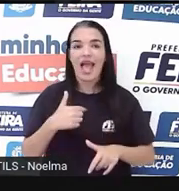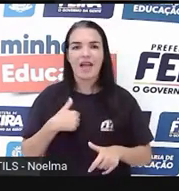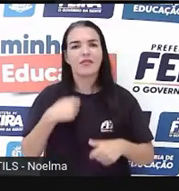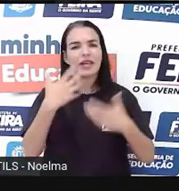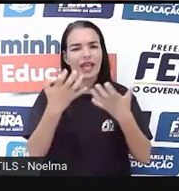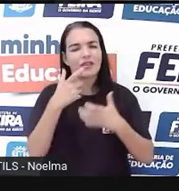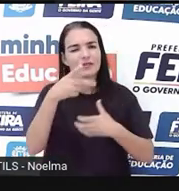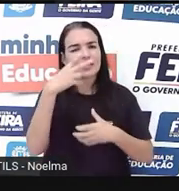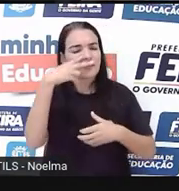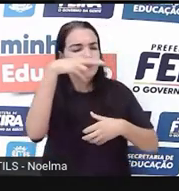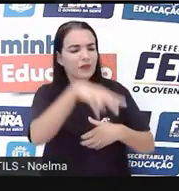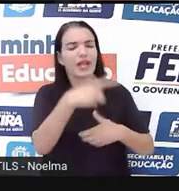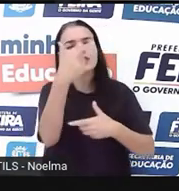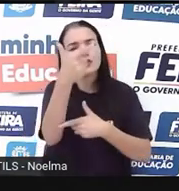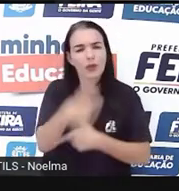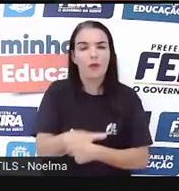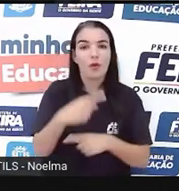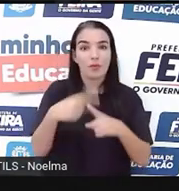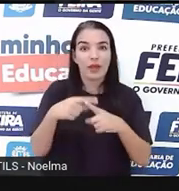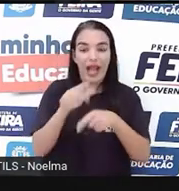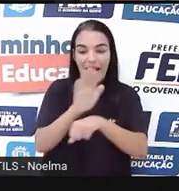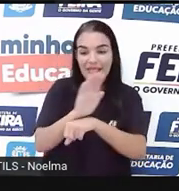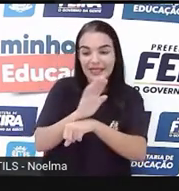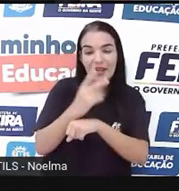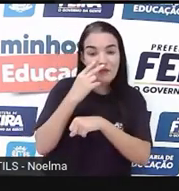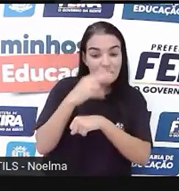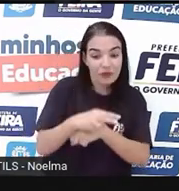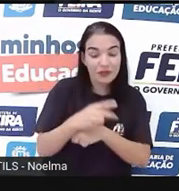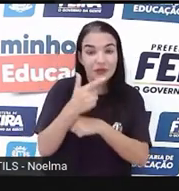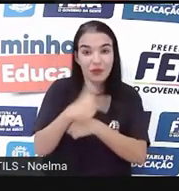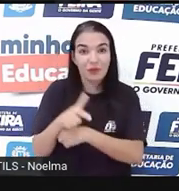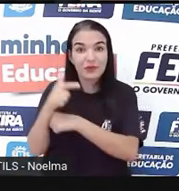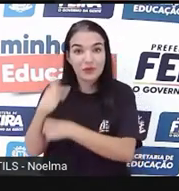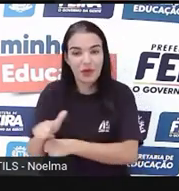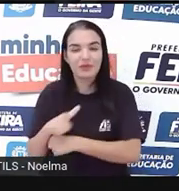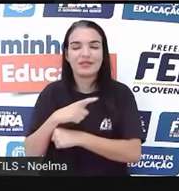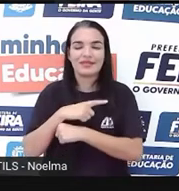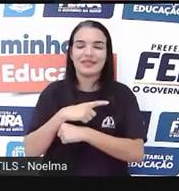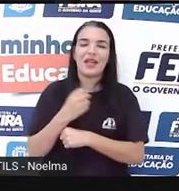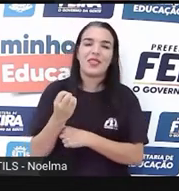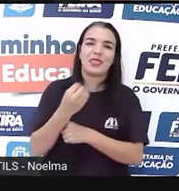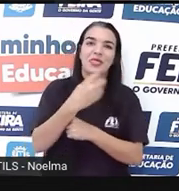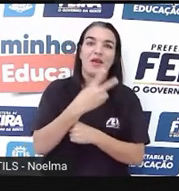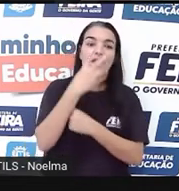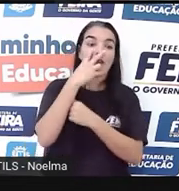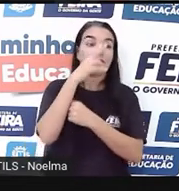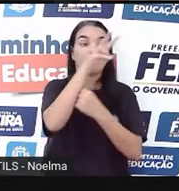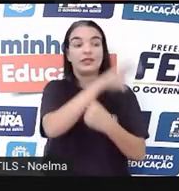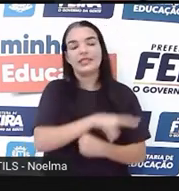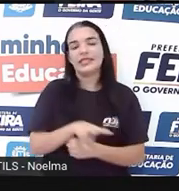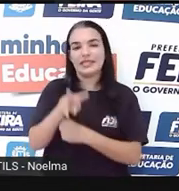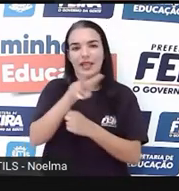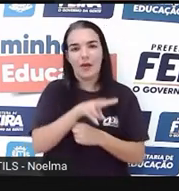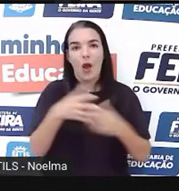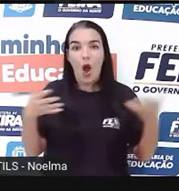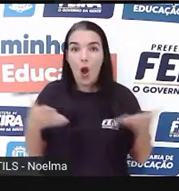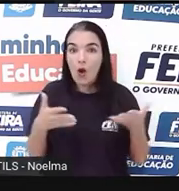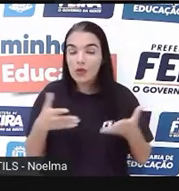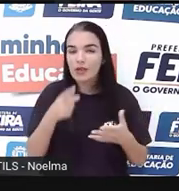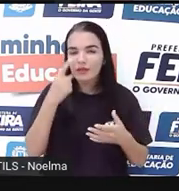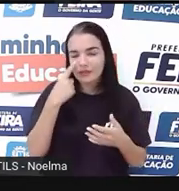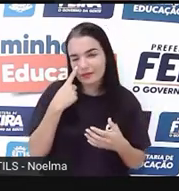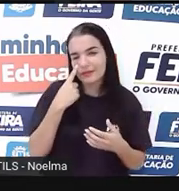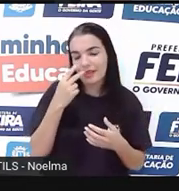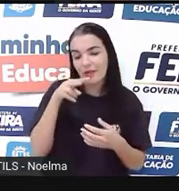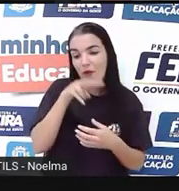assistam novamente, porque cada vez que a gente assiste a um filme, a gente tem um novo olhar. E hoje vocês vão assistir com um